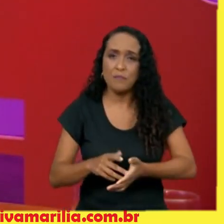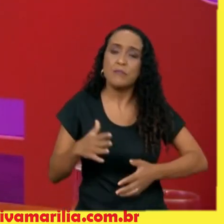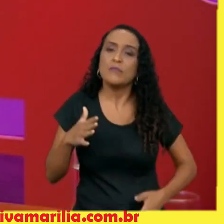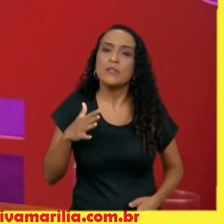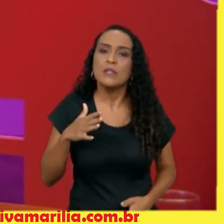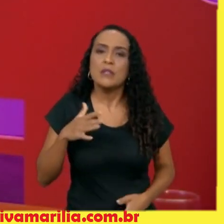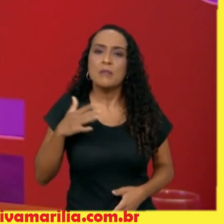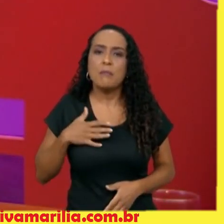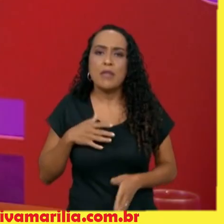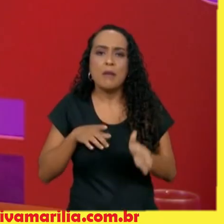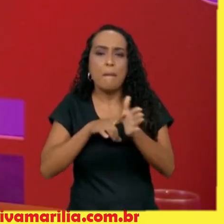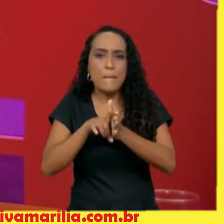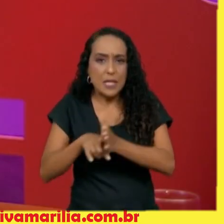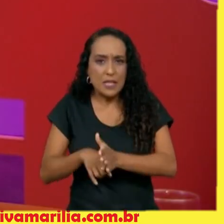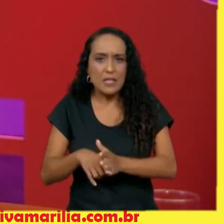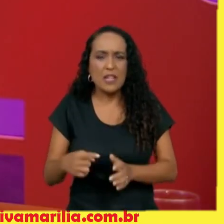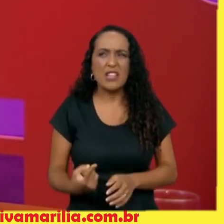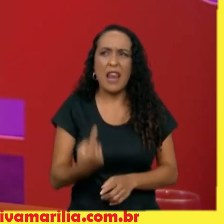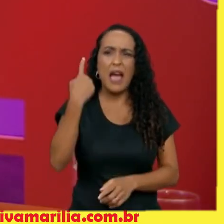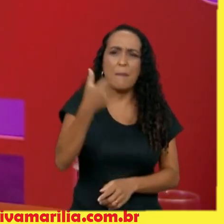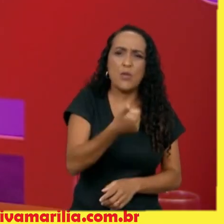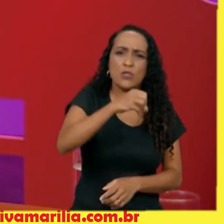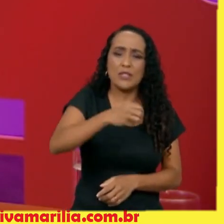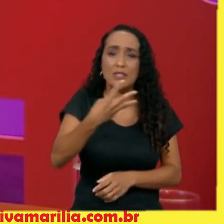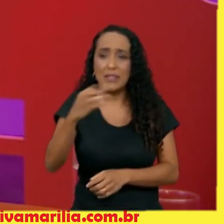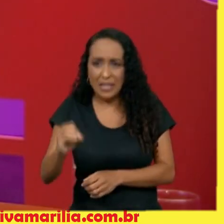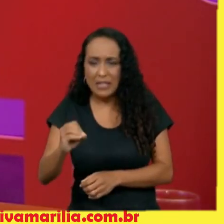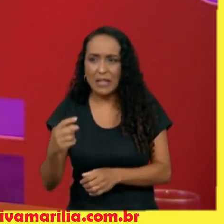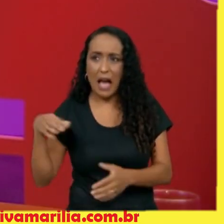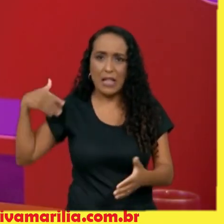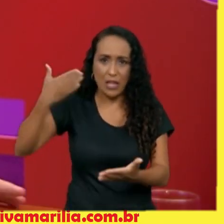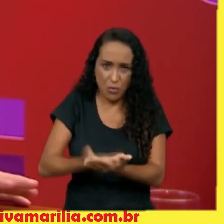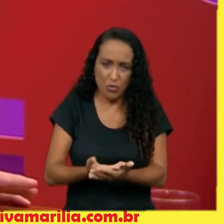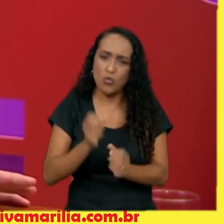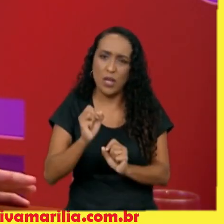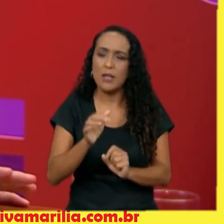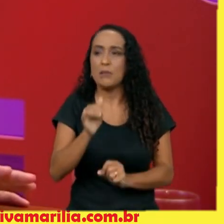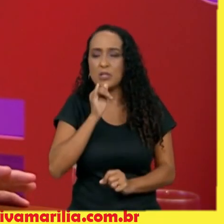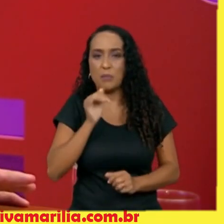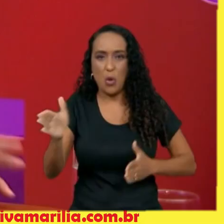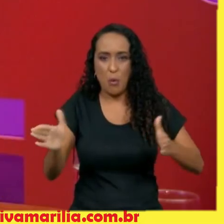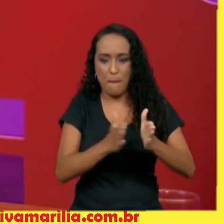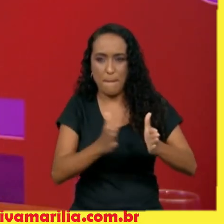né, é de que de 1930 para cá, com Vargas, né, porque Vargas vai